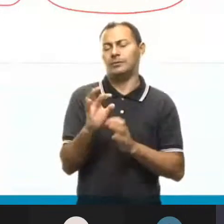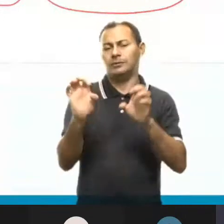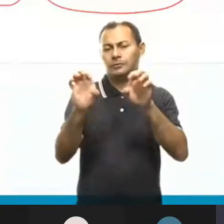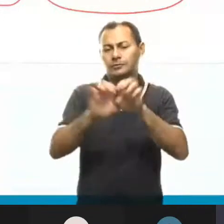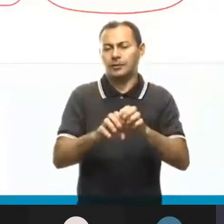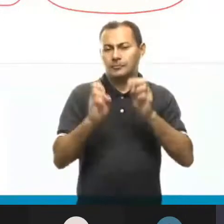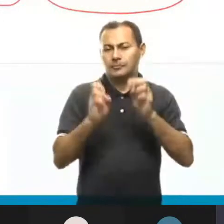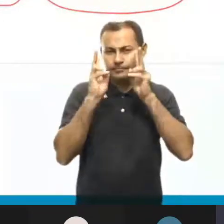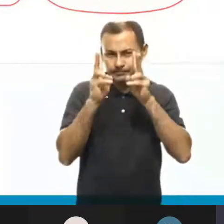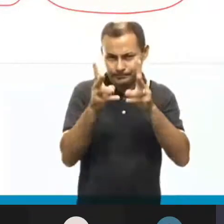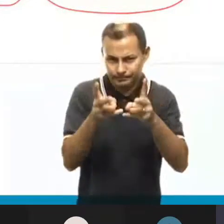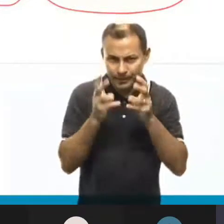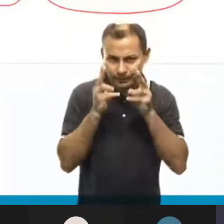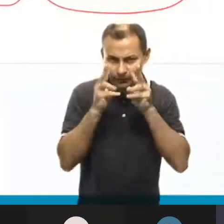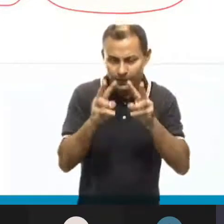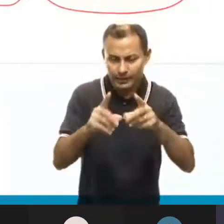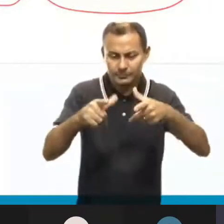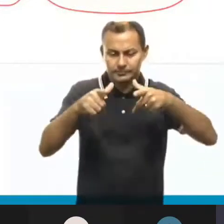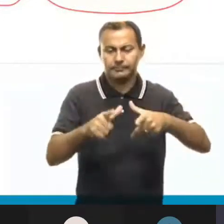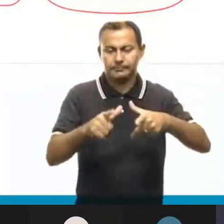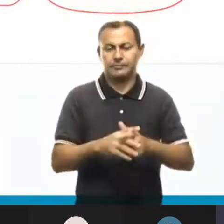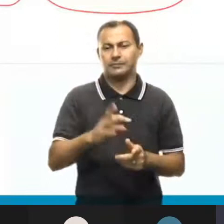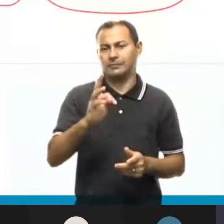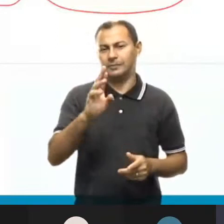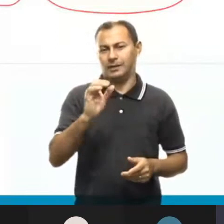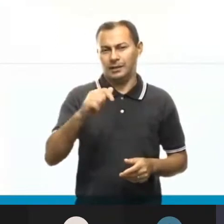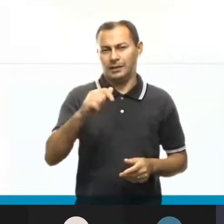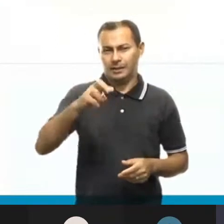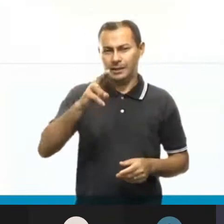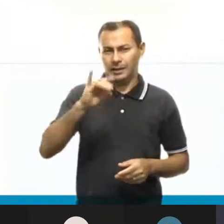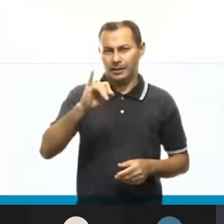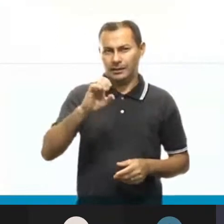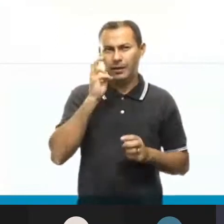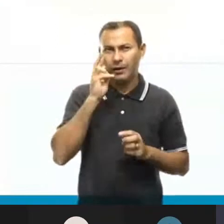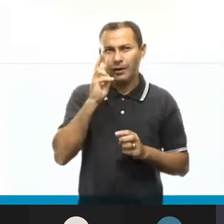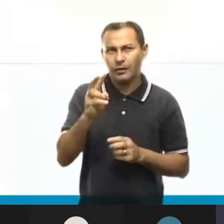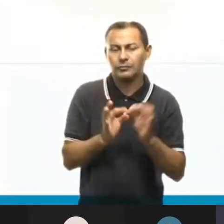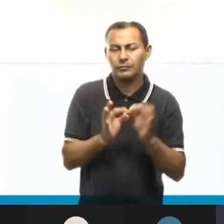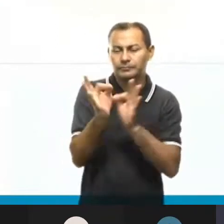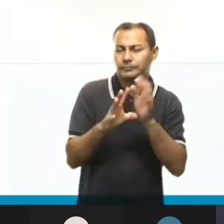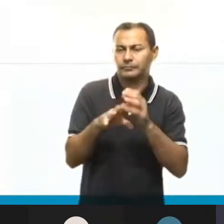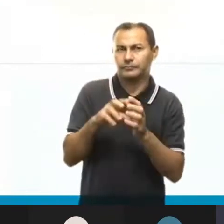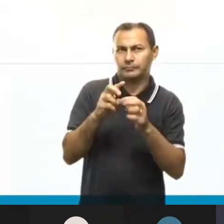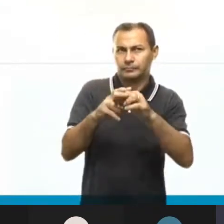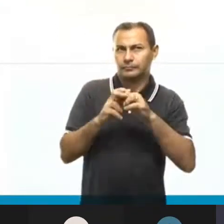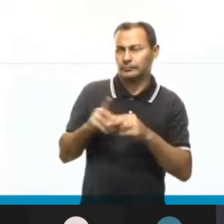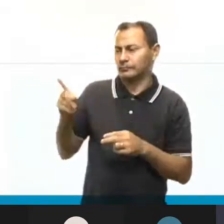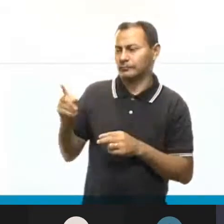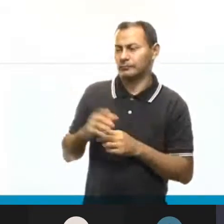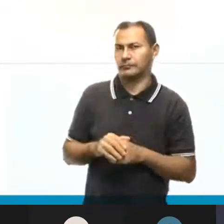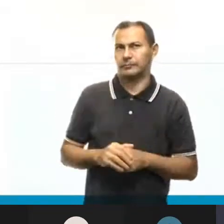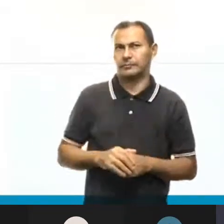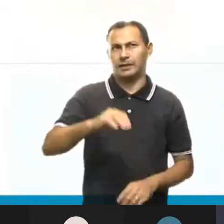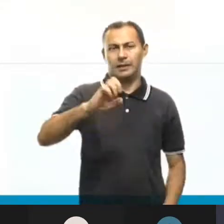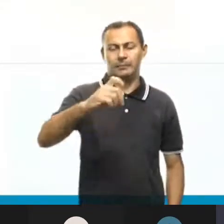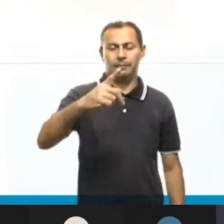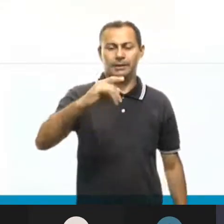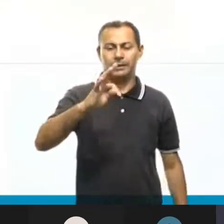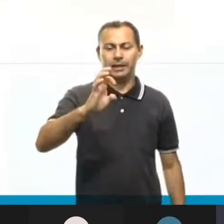que nós vamos observar aqui na lâmina de traqueia. Então, aqui só para a gente ver um esquema a respeito deste